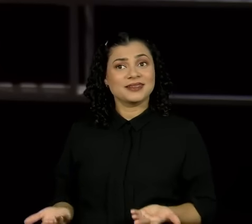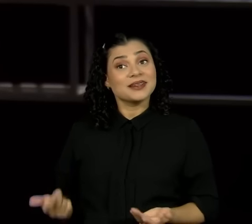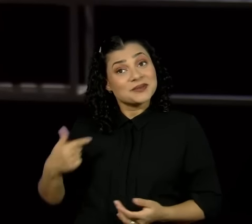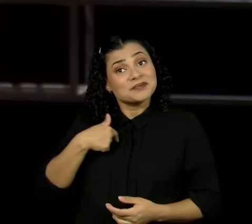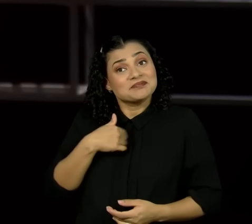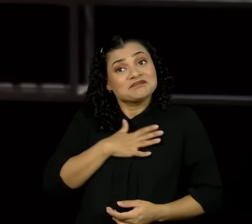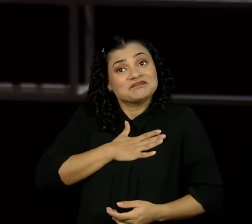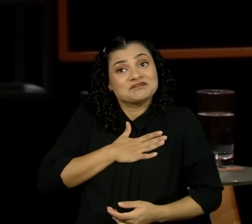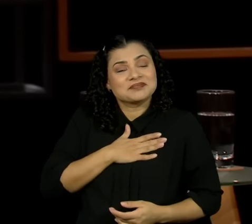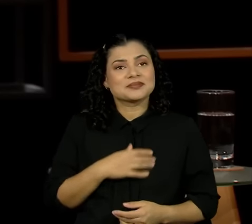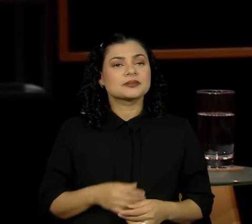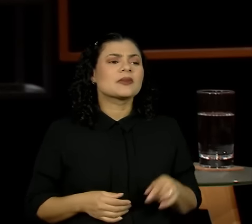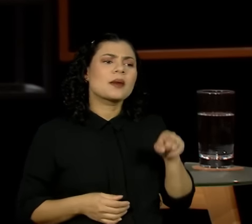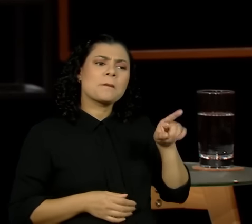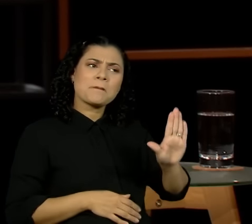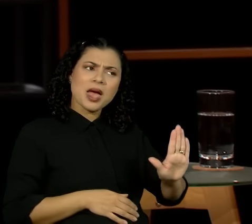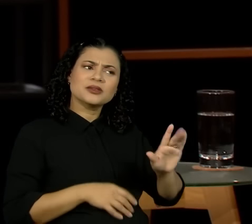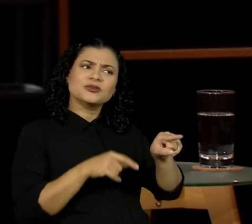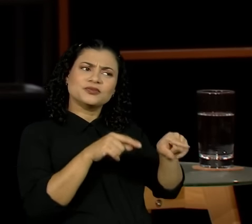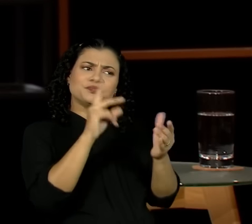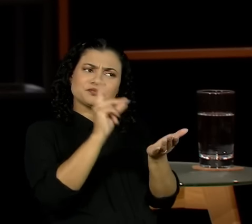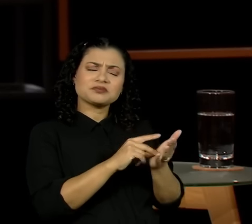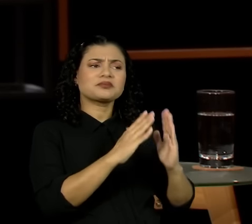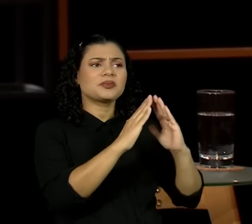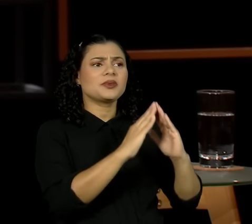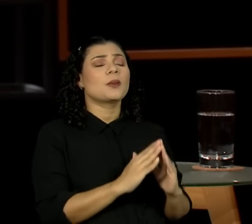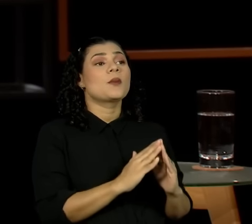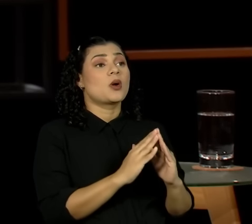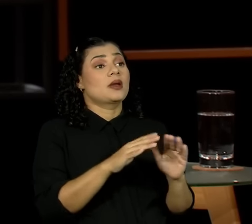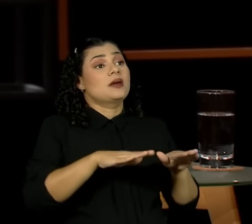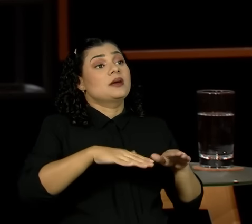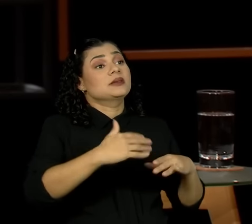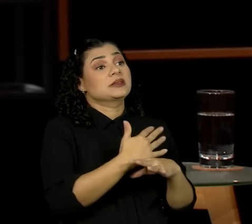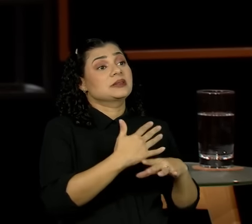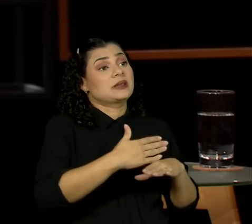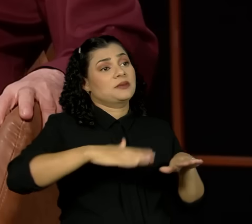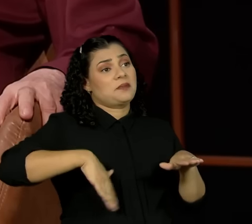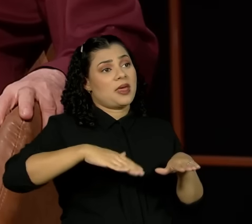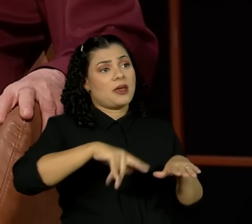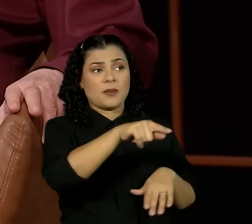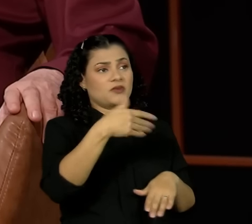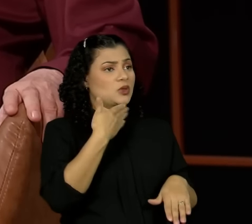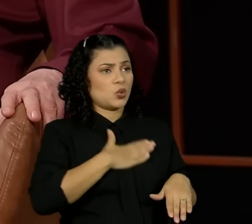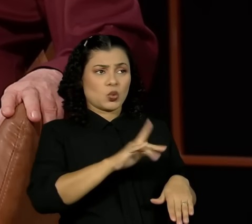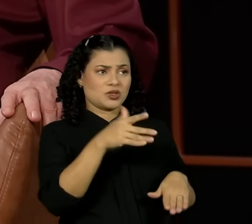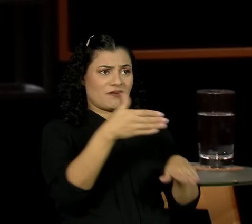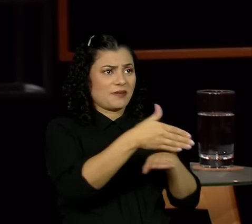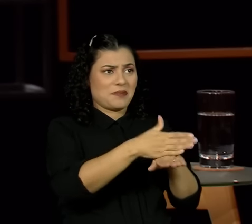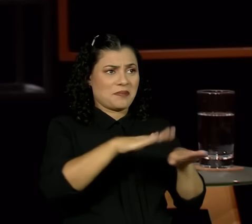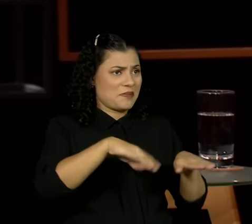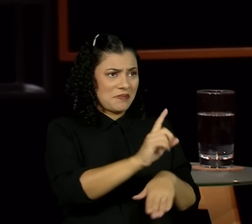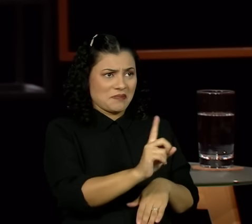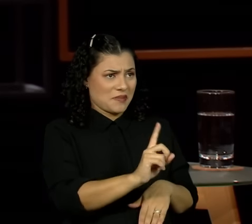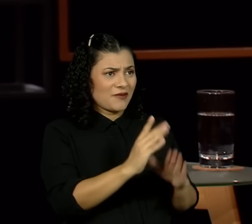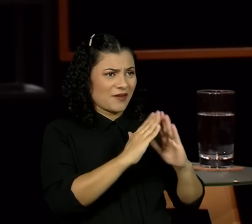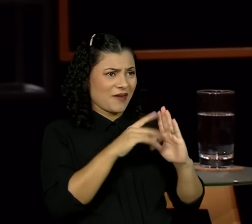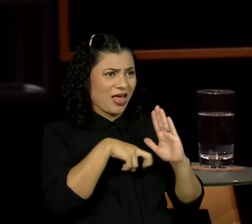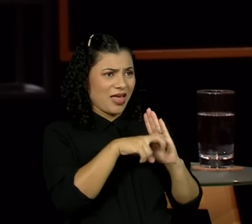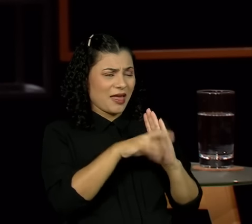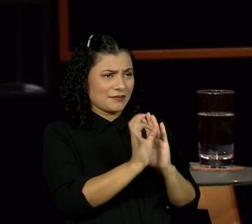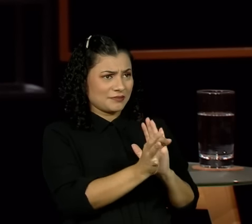Agora, pelo que nós apuramos, você, embora morasse em uma cidade litorânea, não era muito de ir à praia. Não. Você ficava mais em casa, Exatamente. tal. Mas você